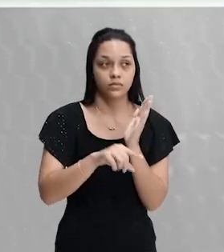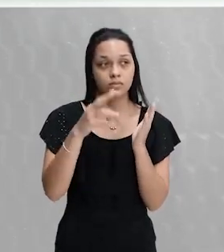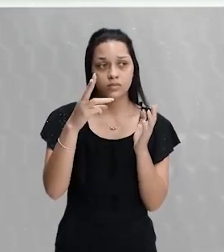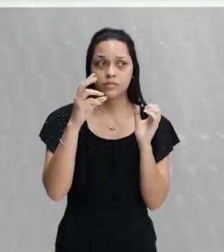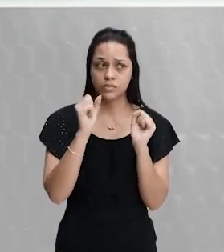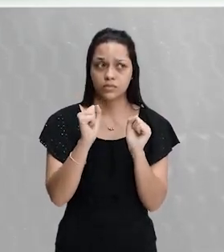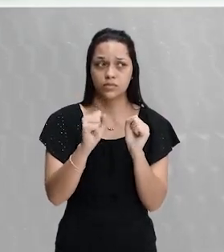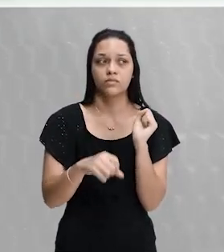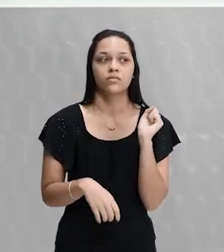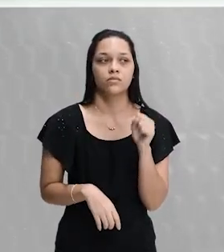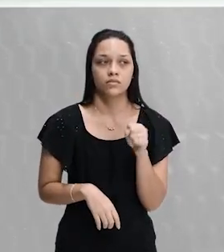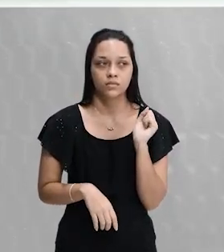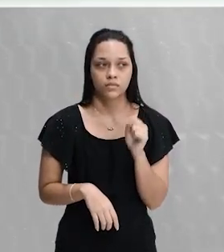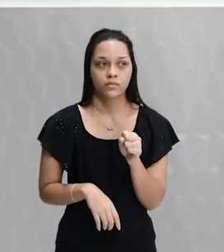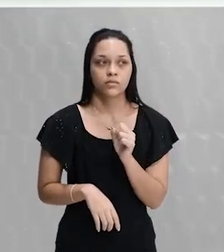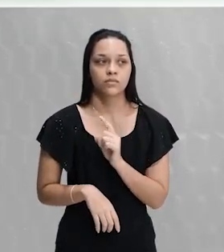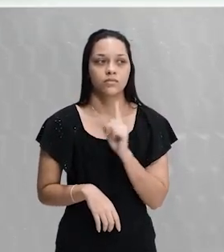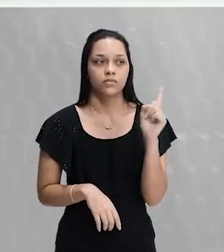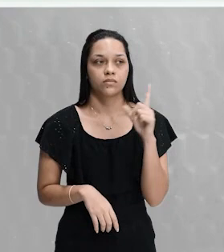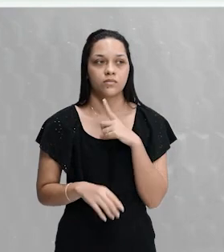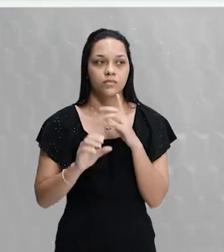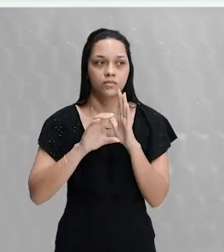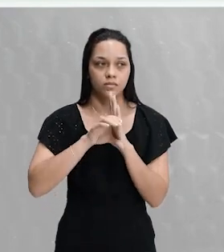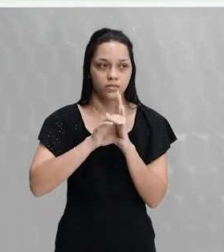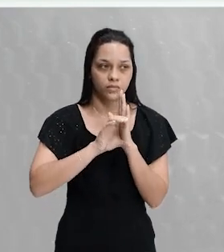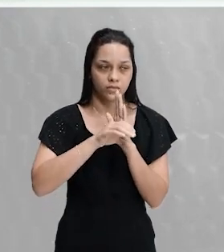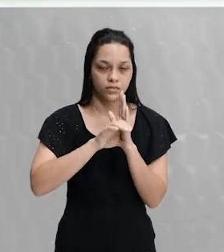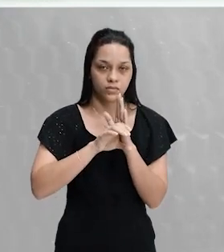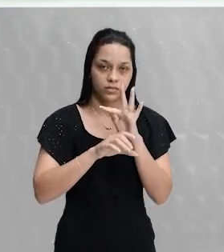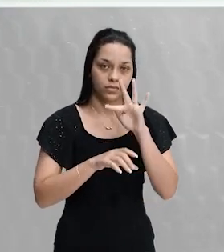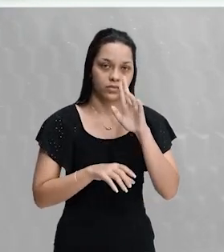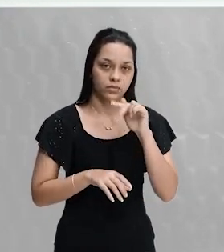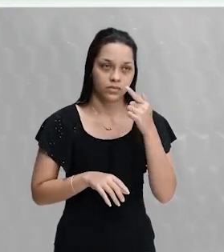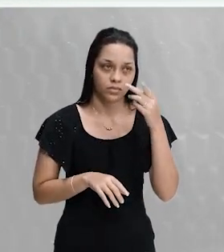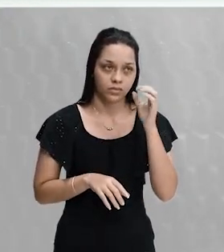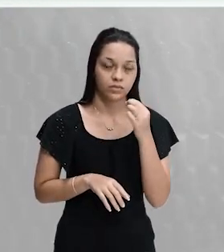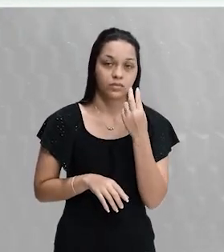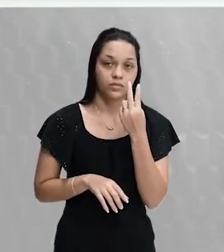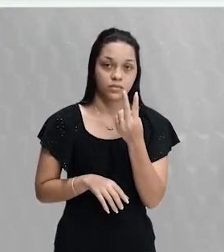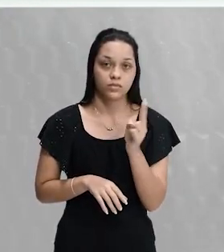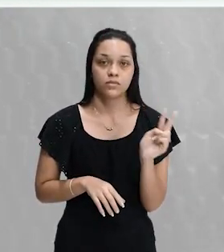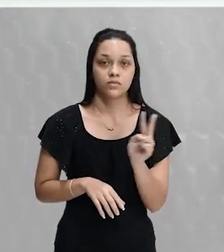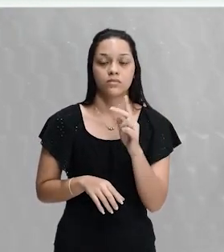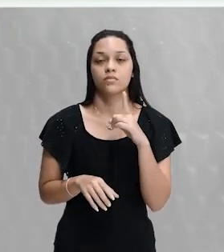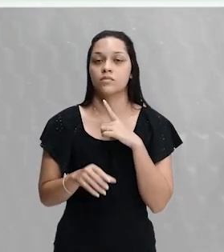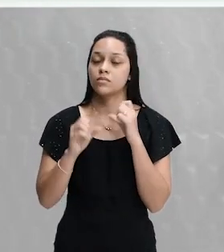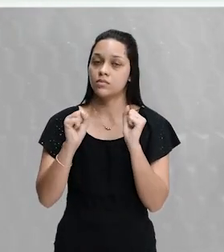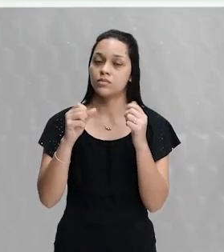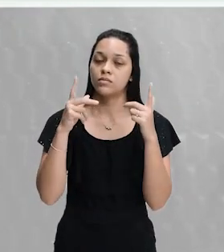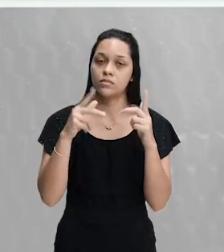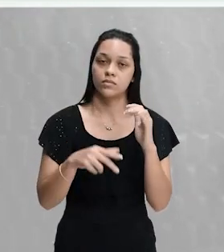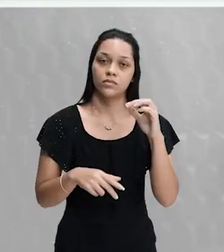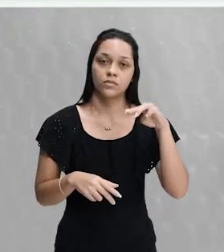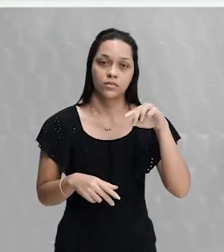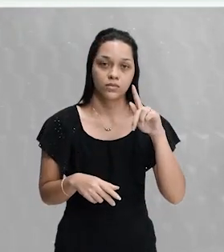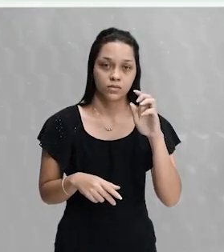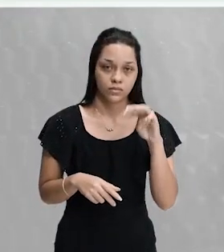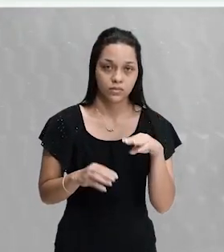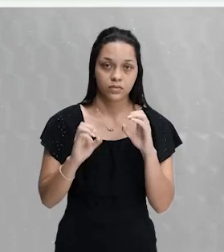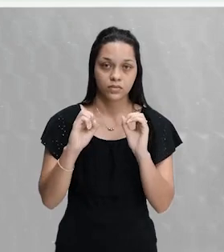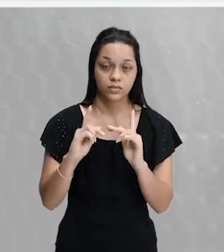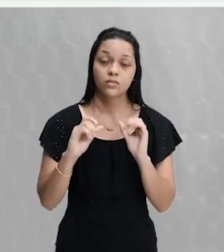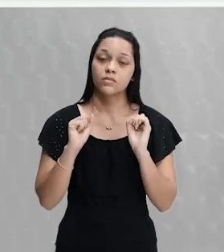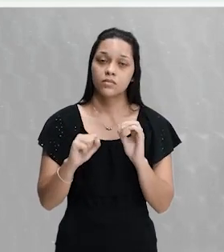pode? Pode sim, né? A gente viu lá de conceito de função que dois valores de x podem ter a mesma imagem. Tá?